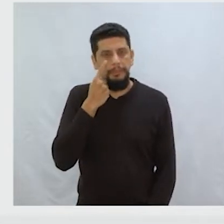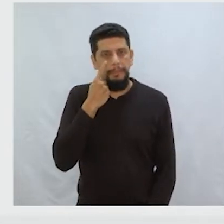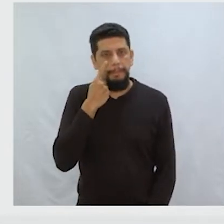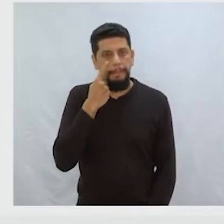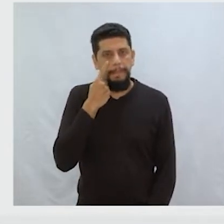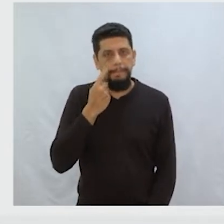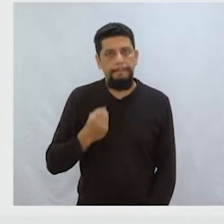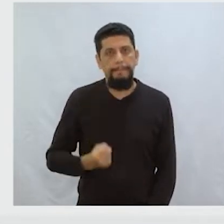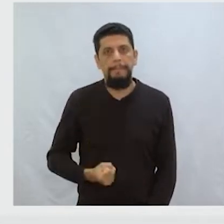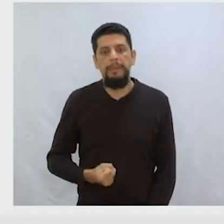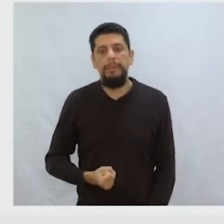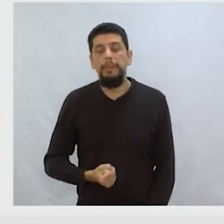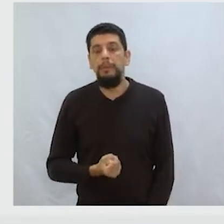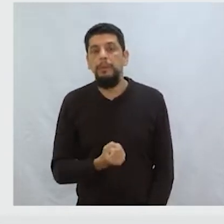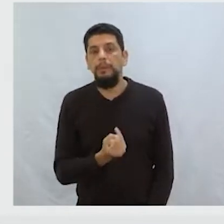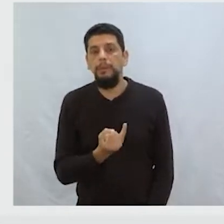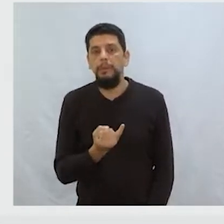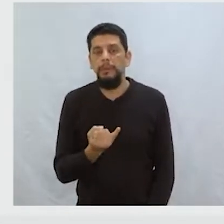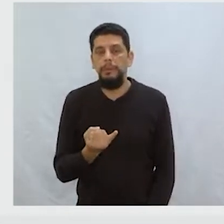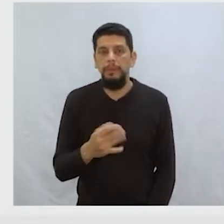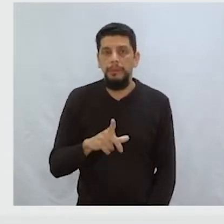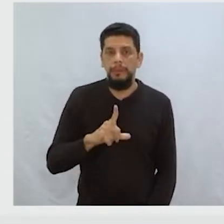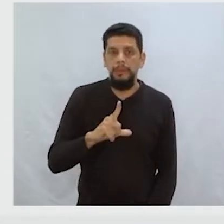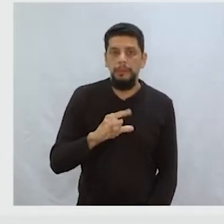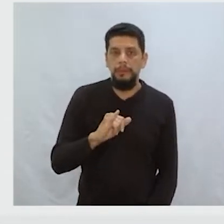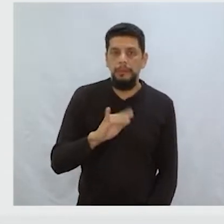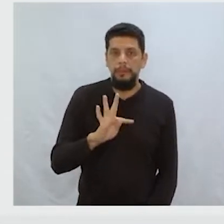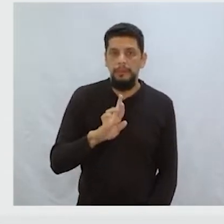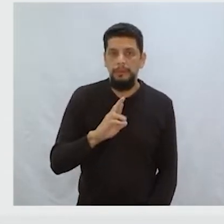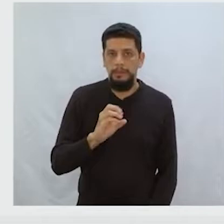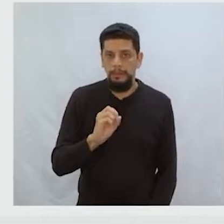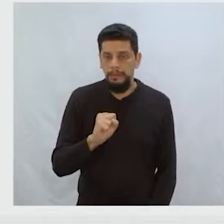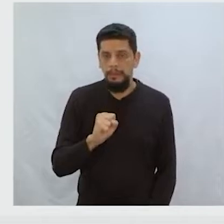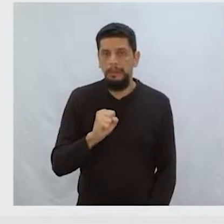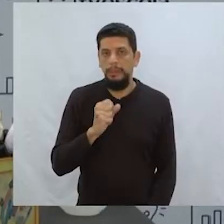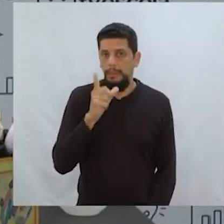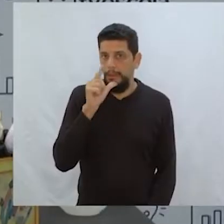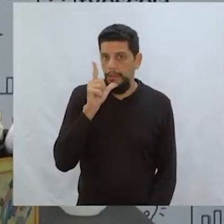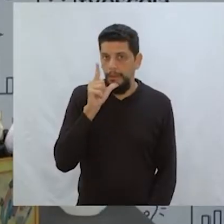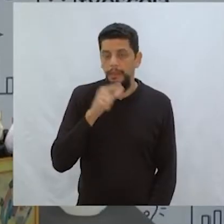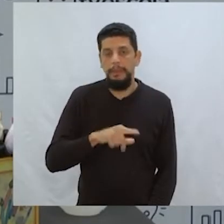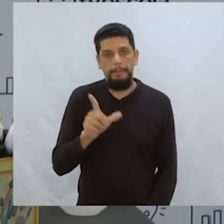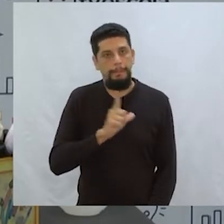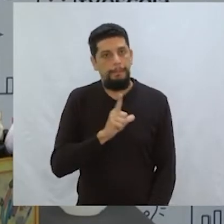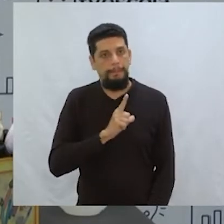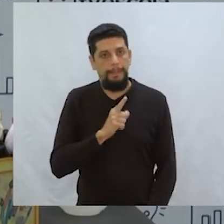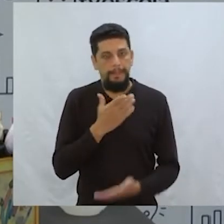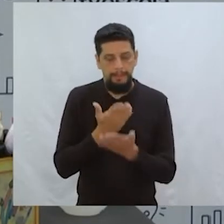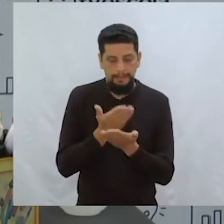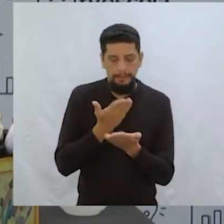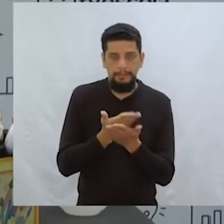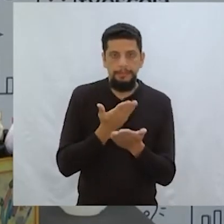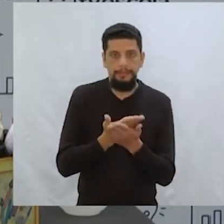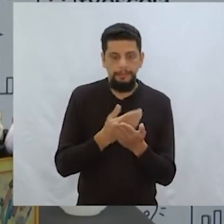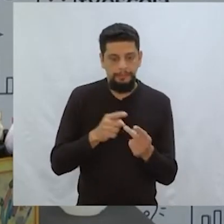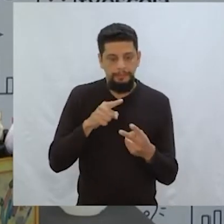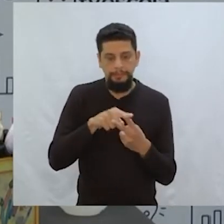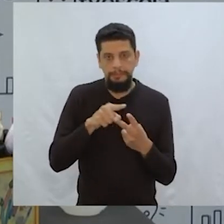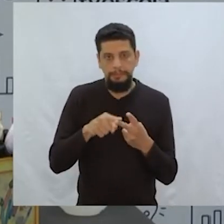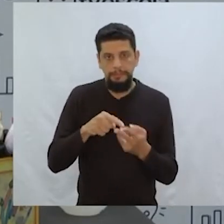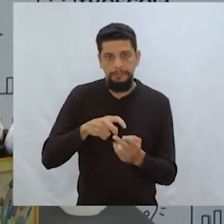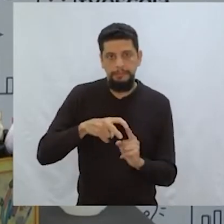aqui quanto é esses 2 litros de água. Eu trouxe para nossa aula